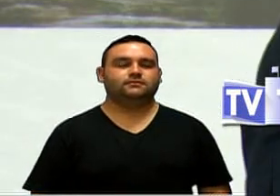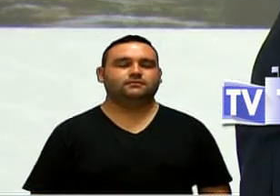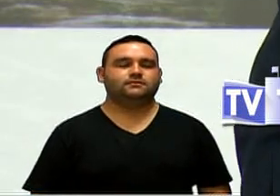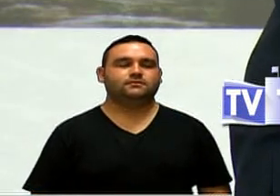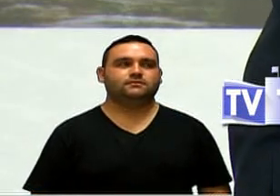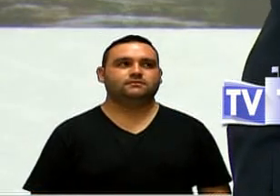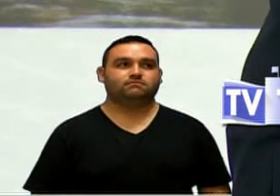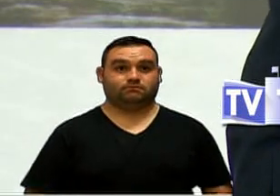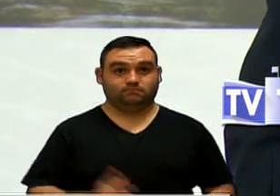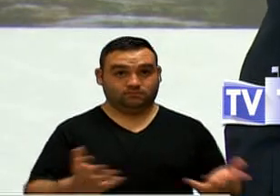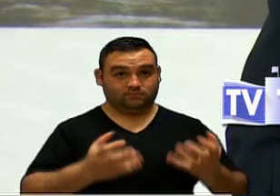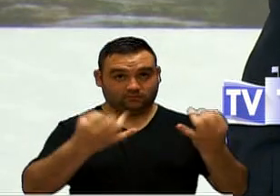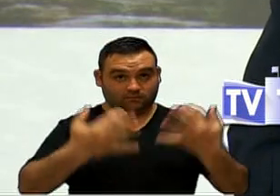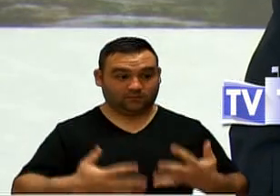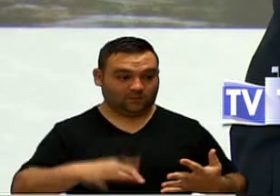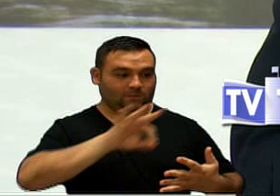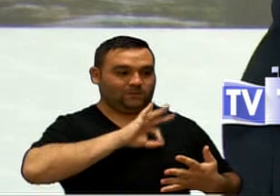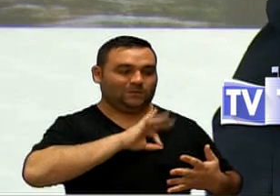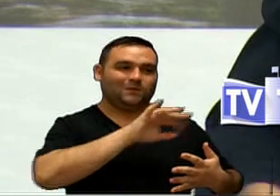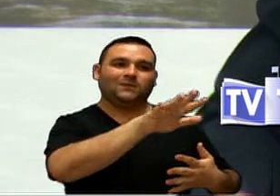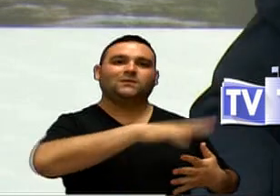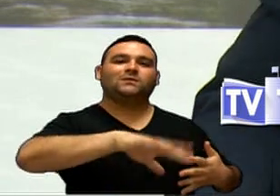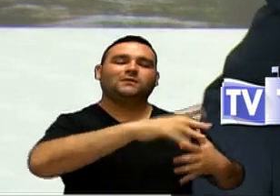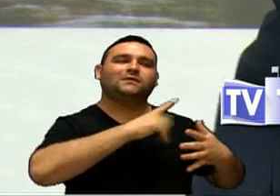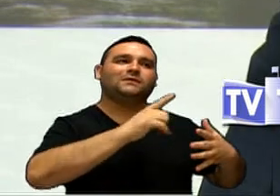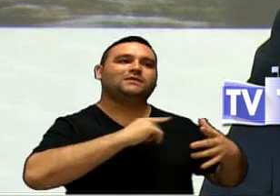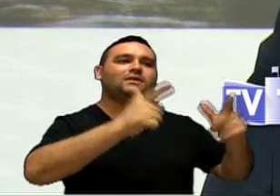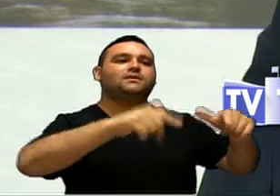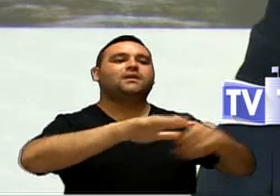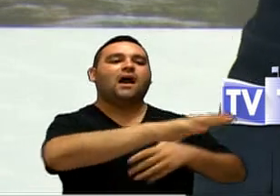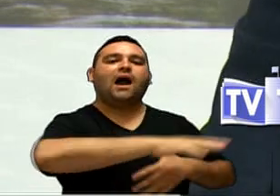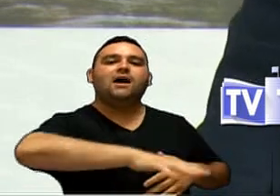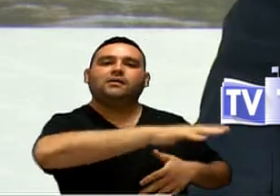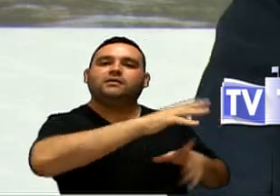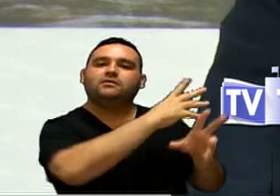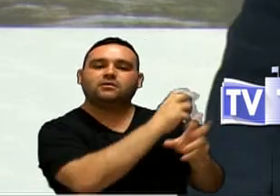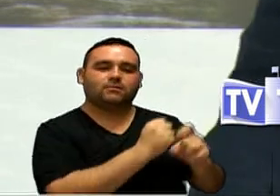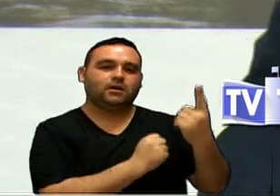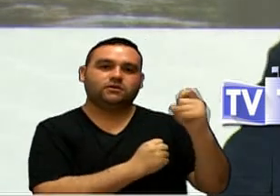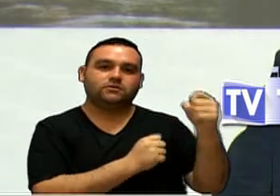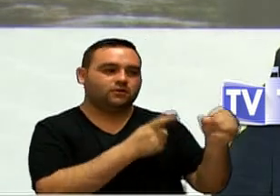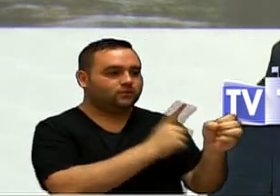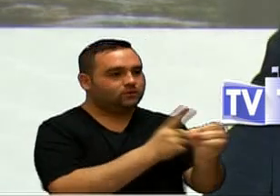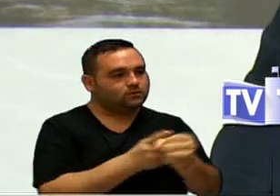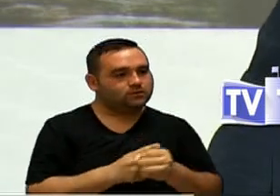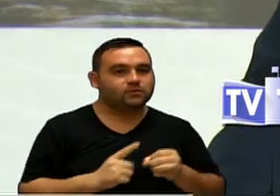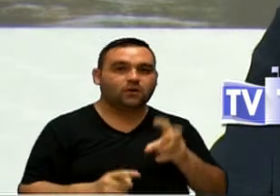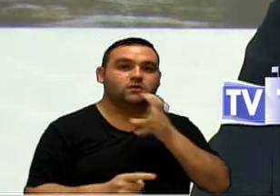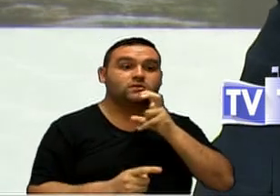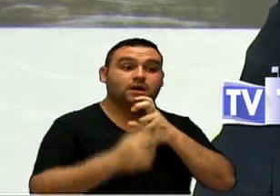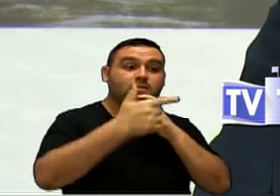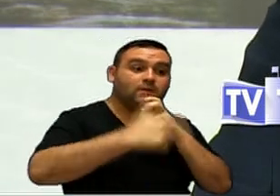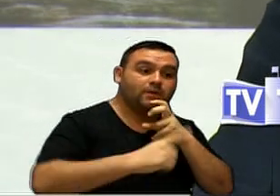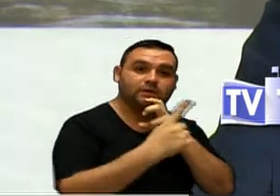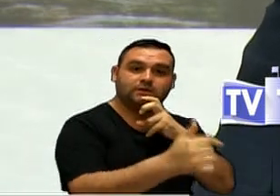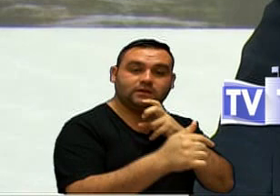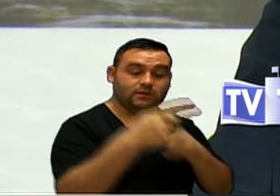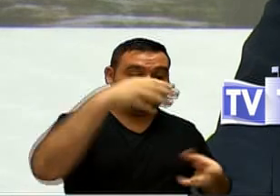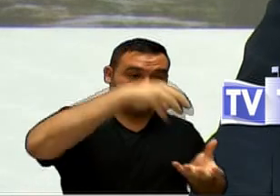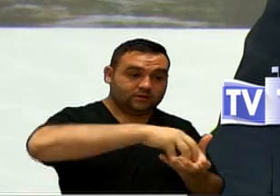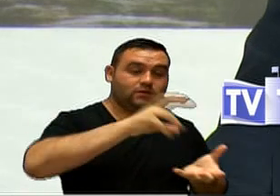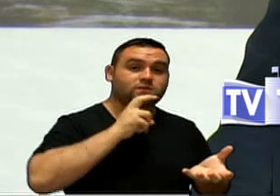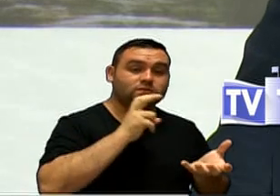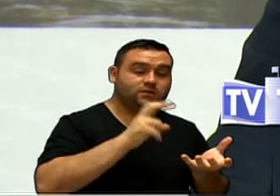Só para explicar, a delegacia seccional, ela é composta, a área dela é de 18 municípios, Sorocaba mais 17. Sede é